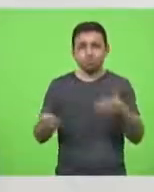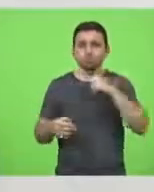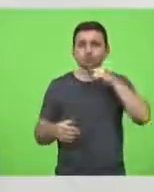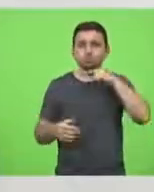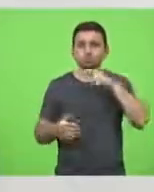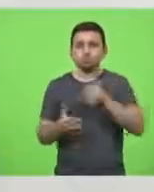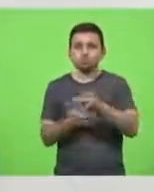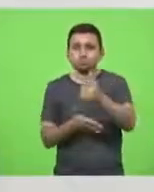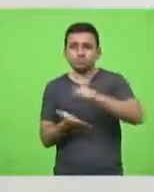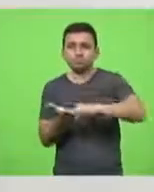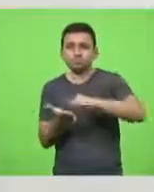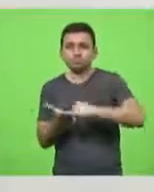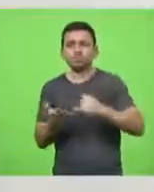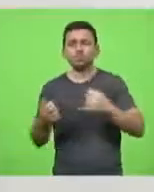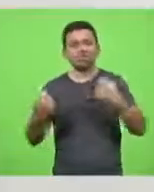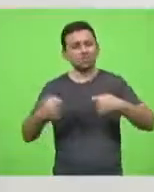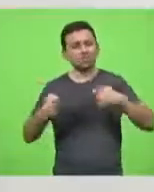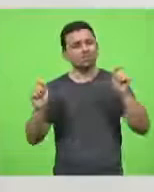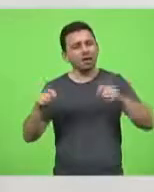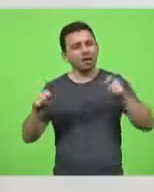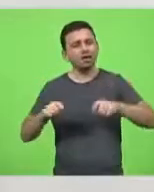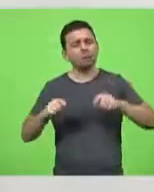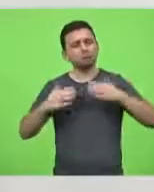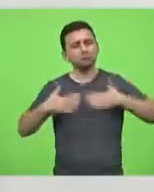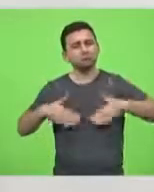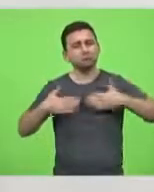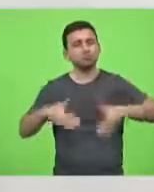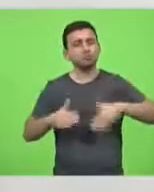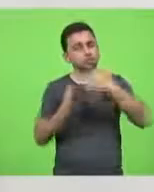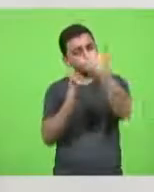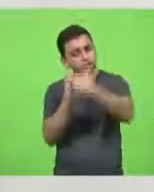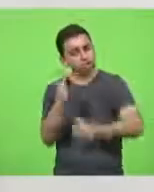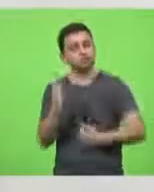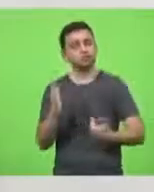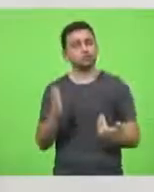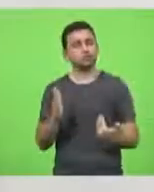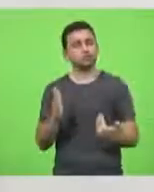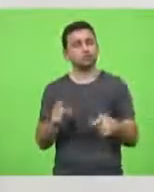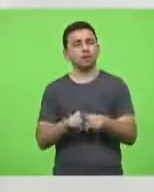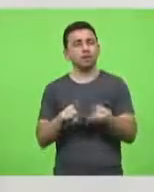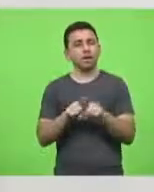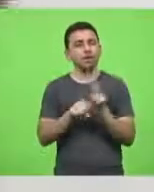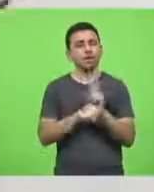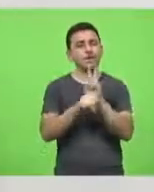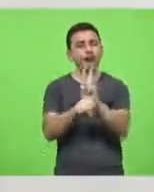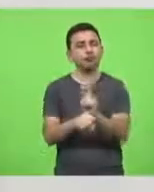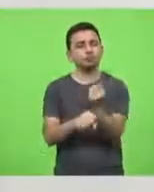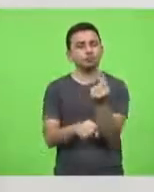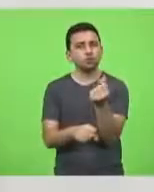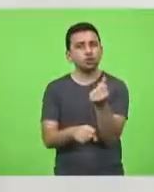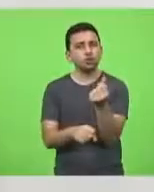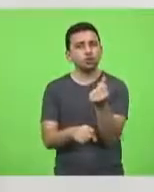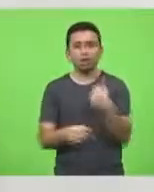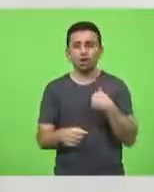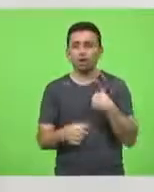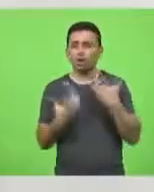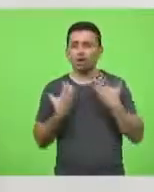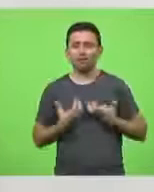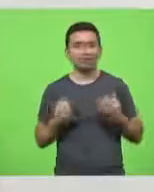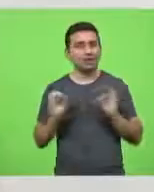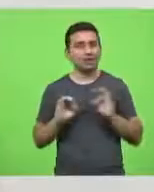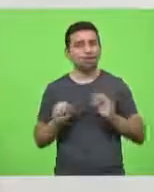pagar, aliviar, isentar de fato. As linhas de crédito, não canso de falar. Se o governo